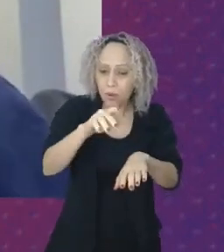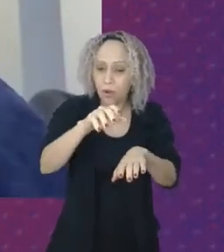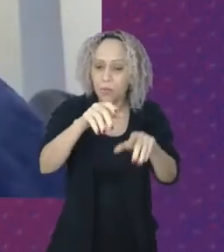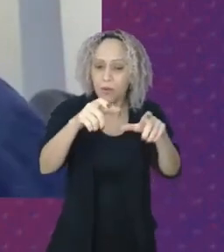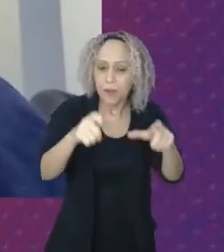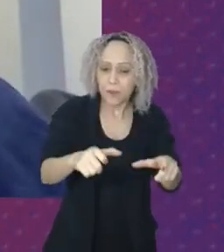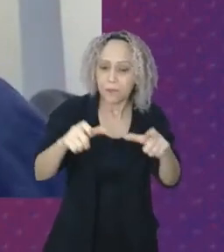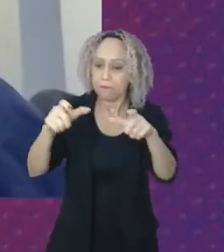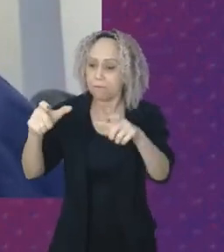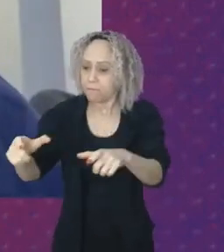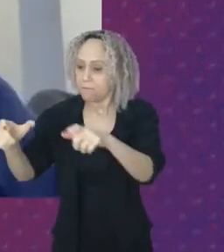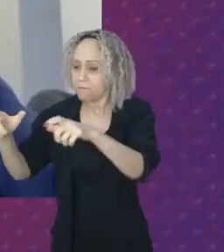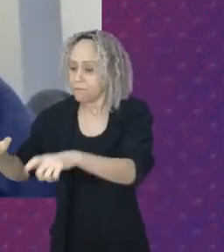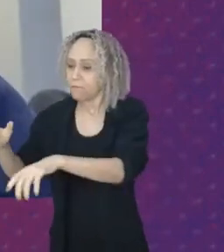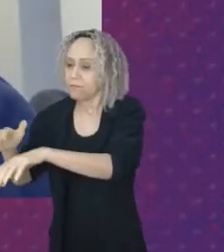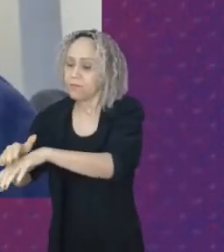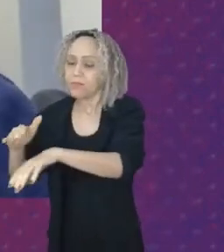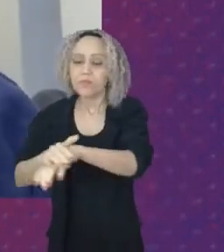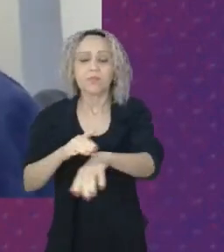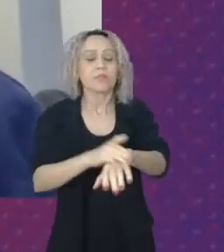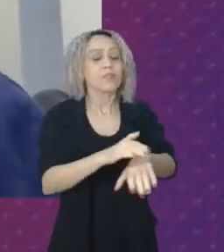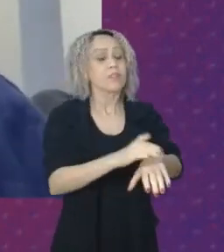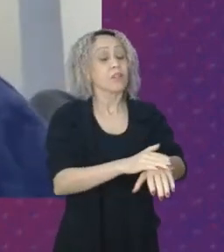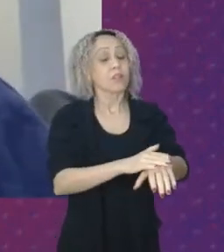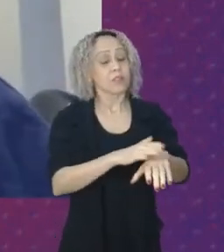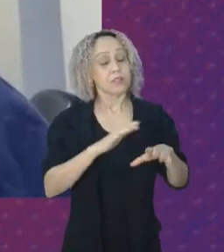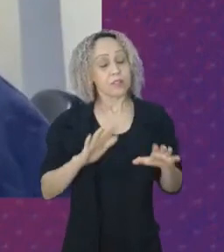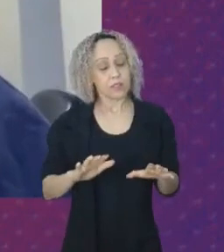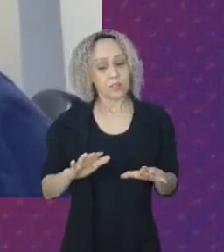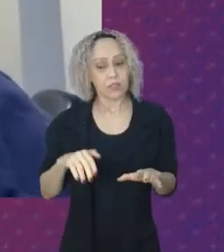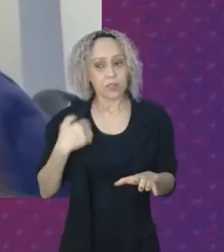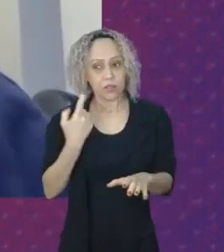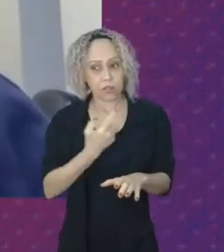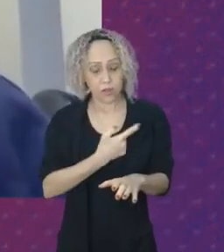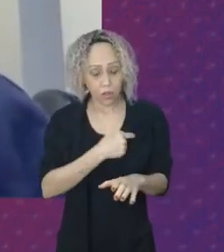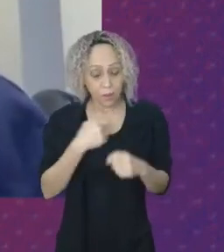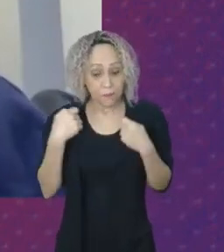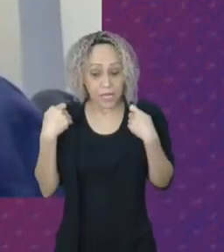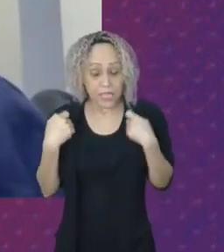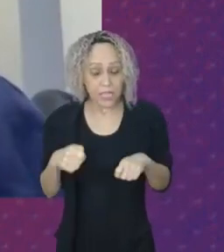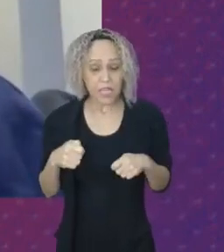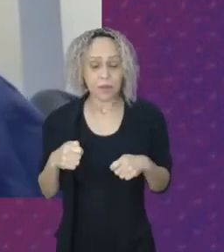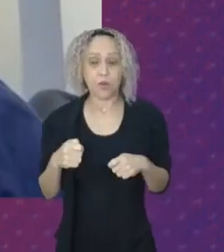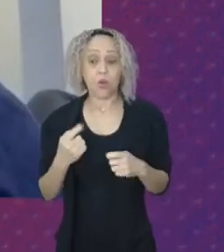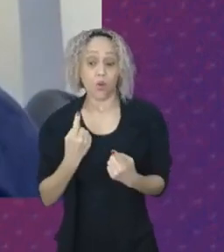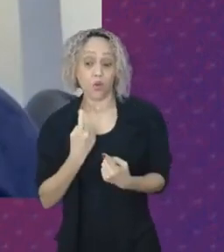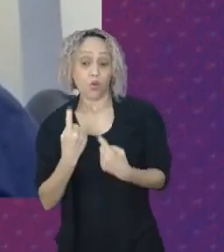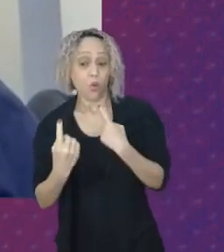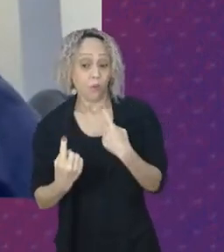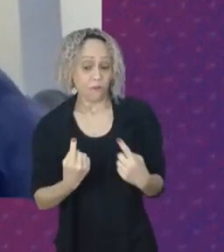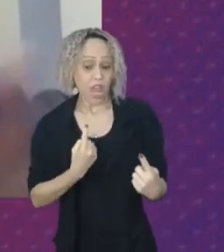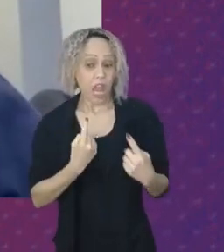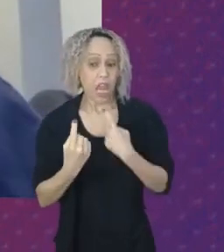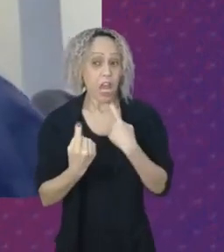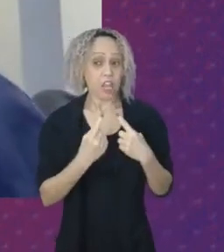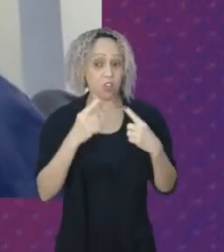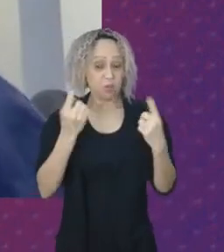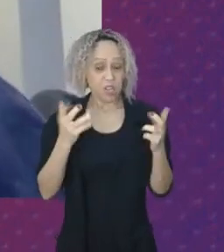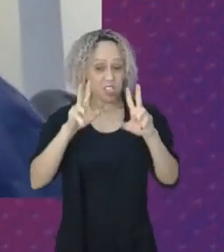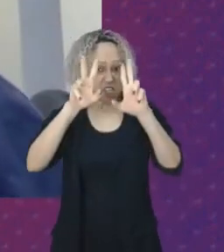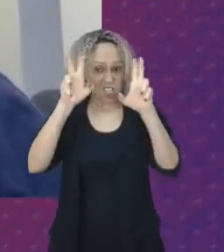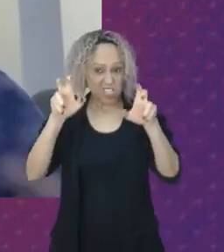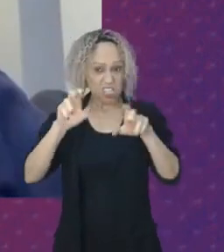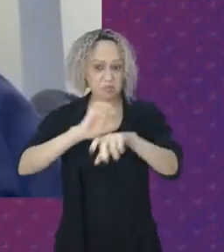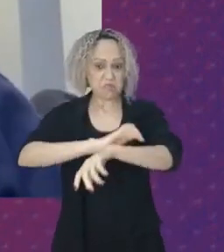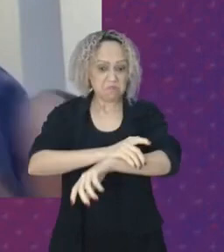dia da vida cotidiana. E nós não podemos naturalizá-los. Precisamos falar sobre eles, precisamos